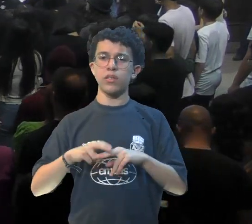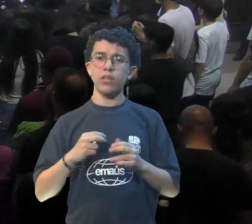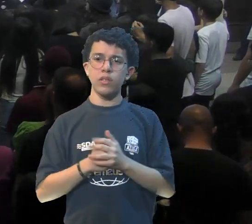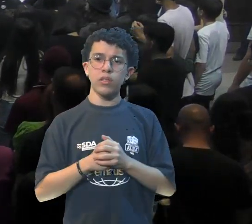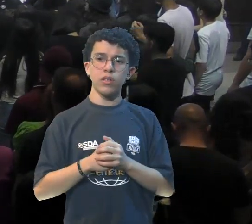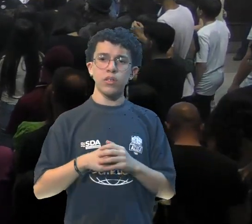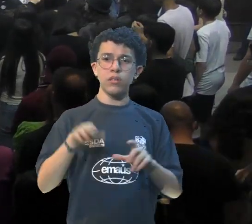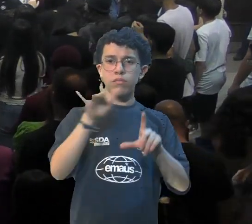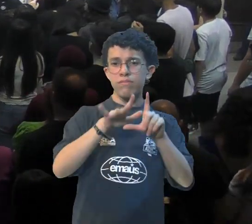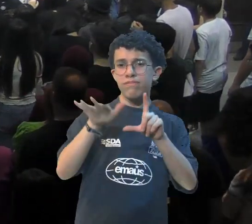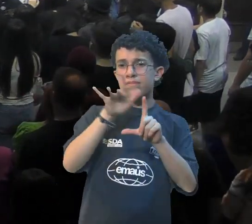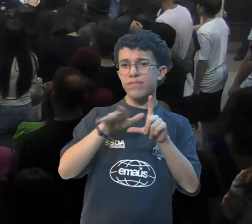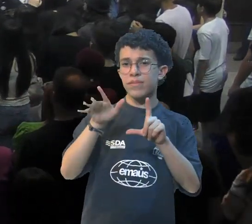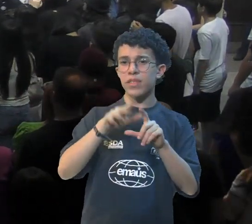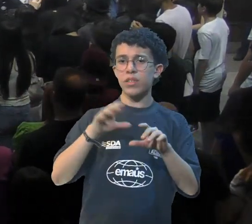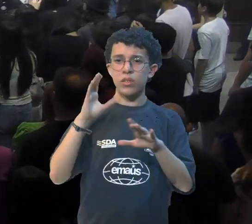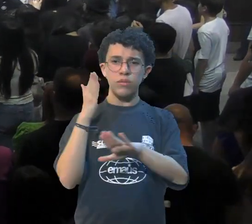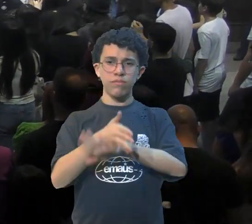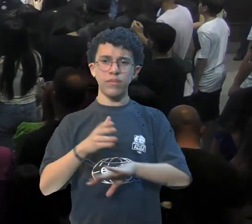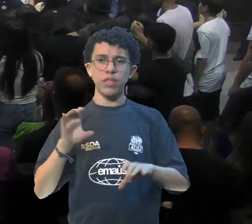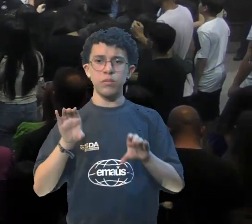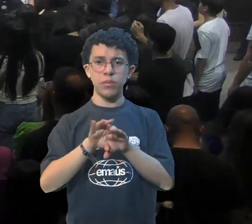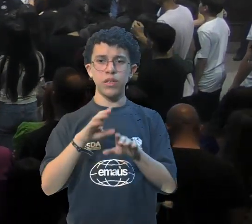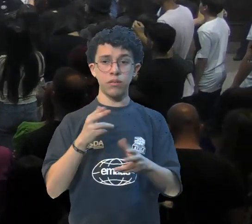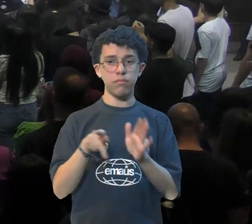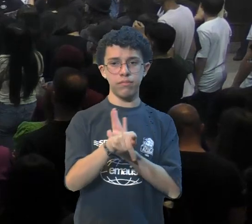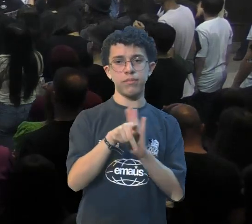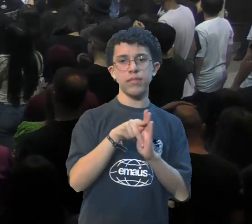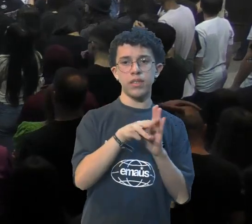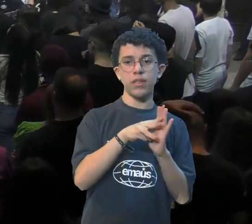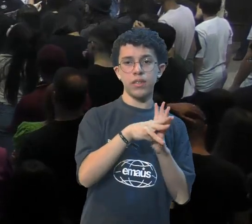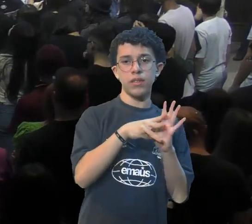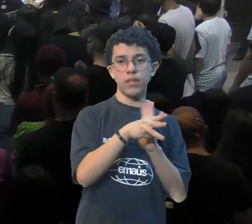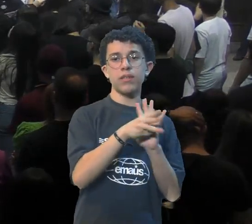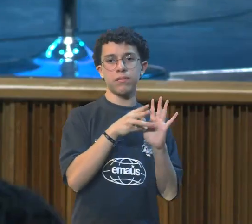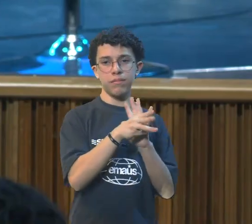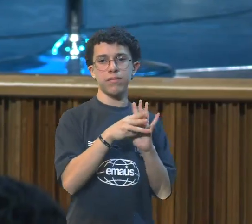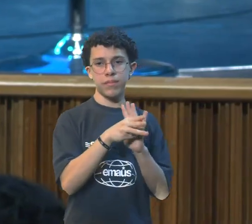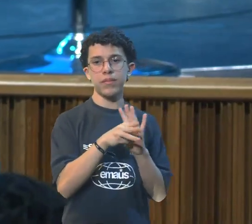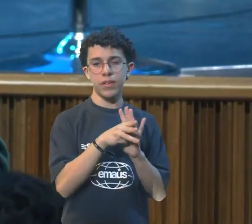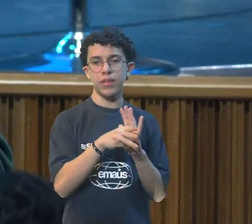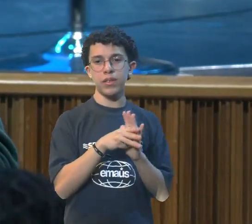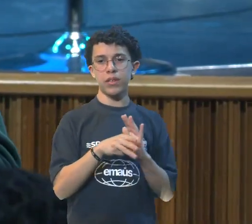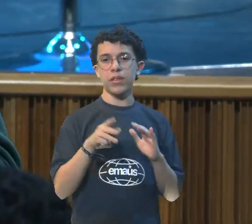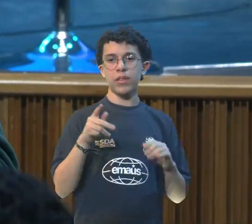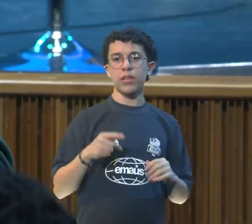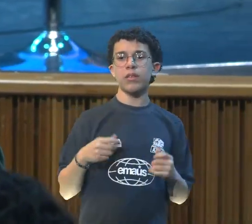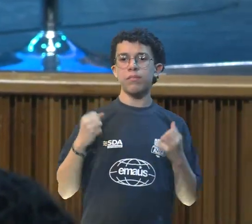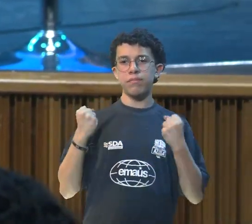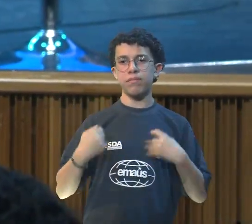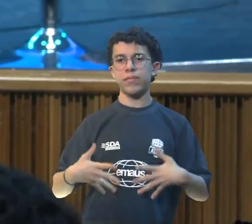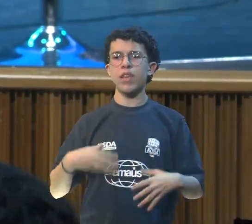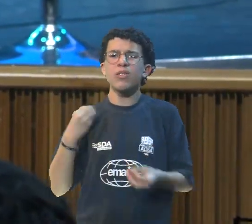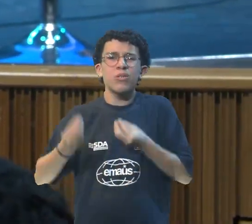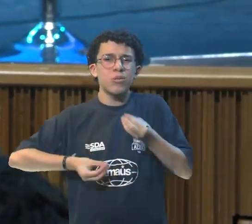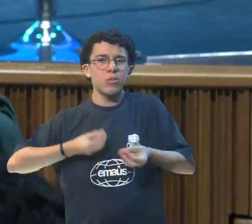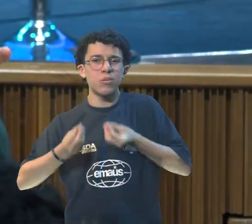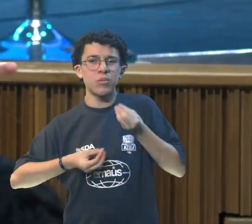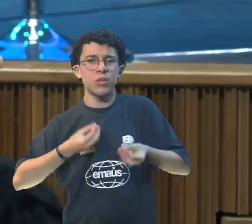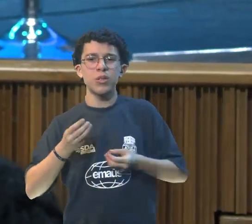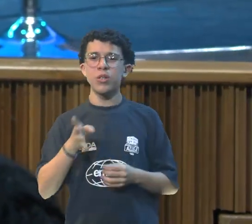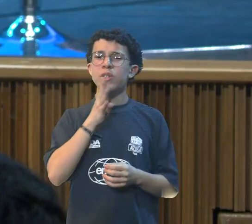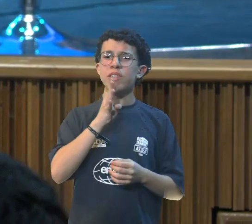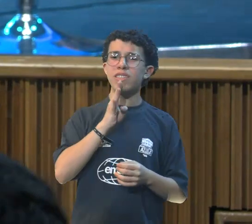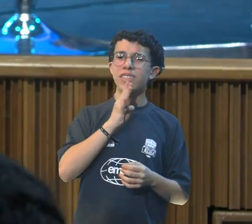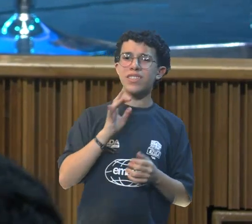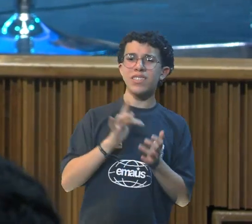grupo de WhatsApp aqui da nossa igreja. Lá a gente vai te explicar como você pode conhecer mais de Jesus. A gente tem as células, que